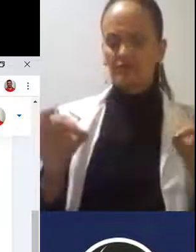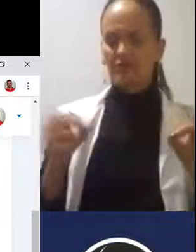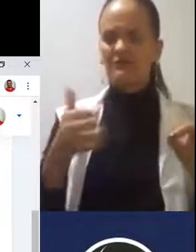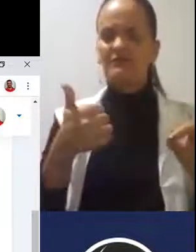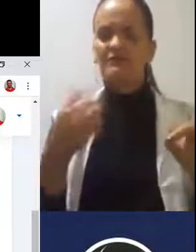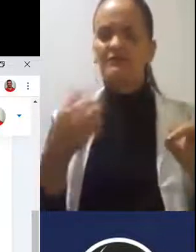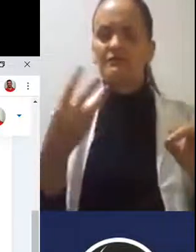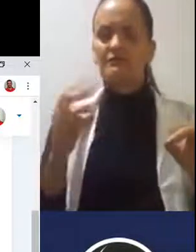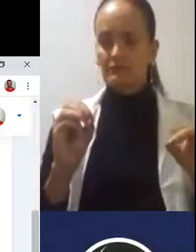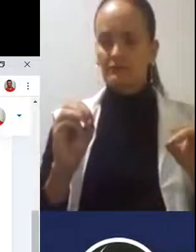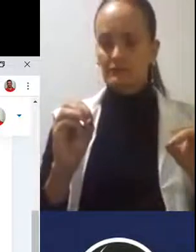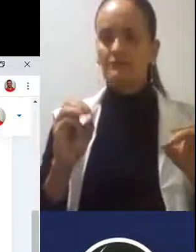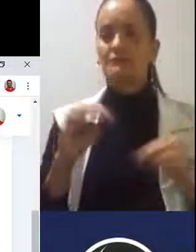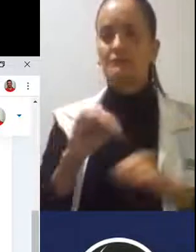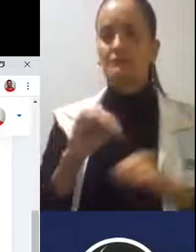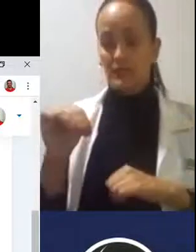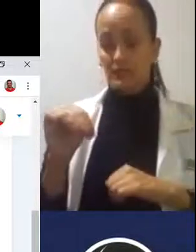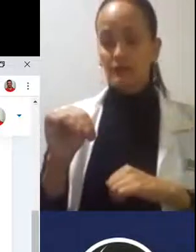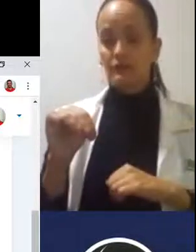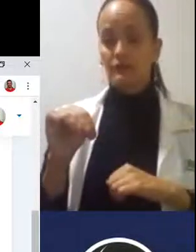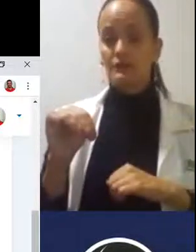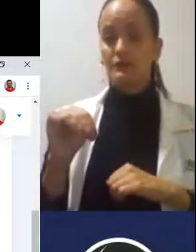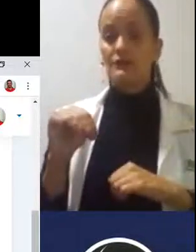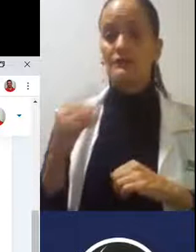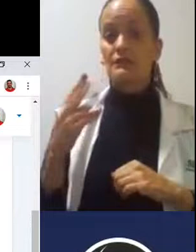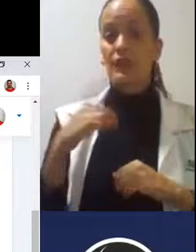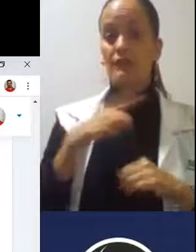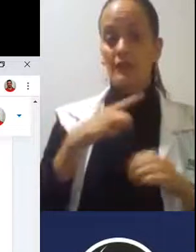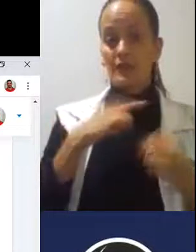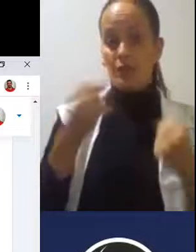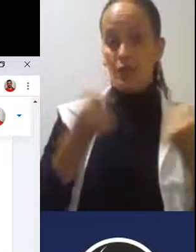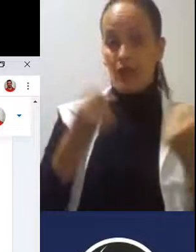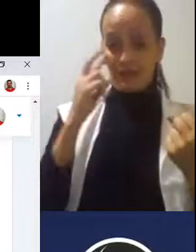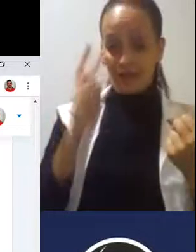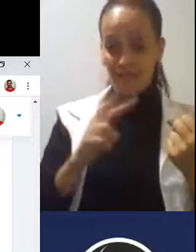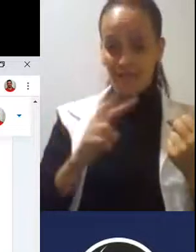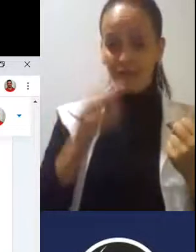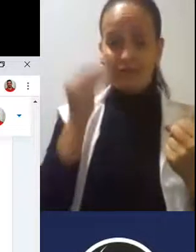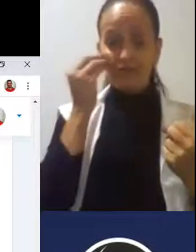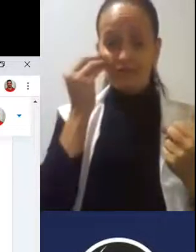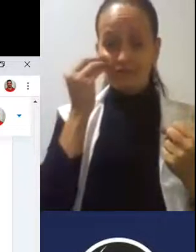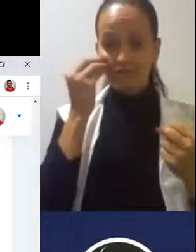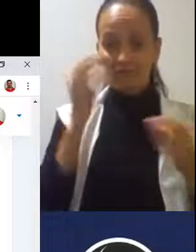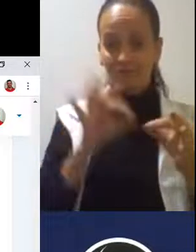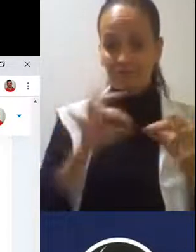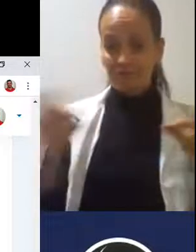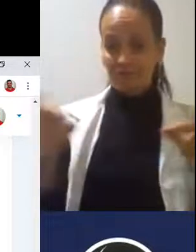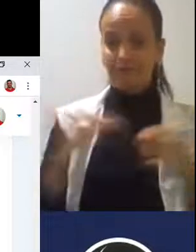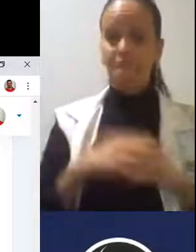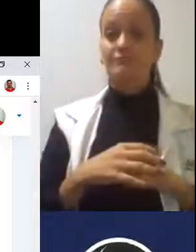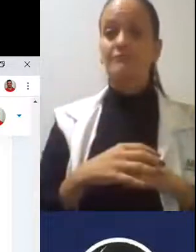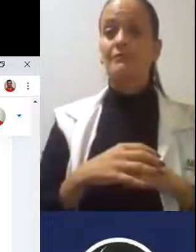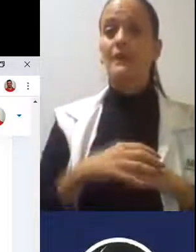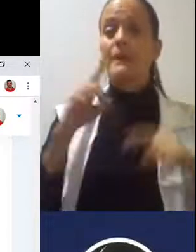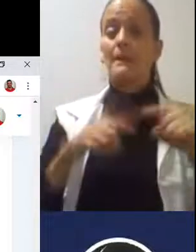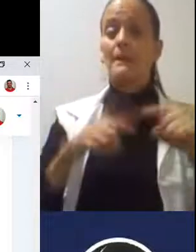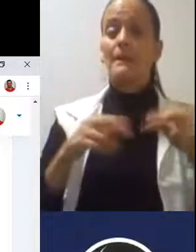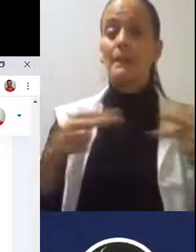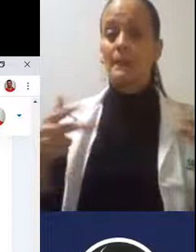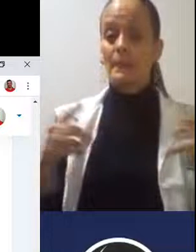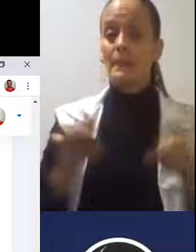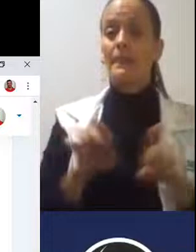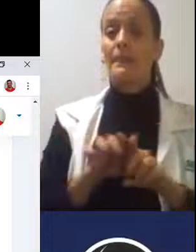comprimento do cabo que a gente tem lá na situação de aprendizagem. e o material que o condutor for feito, né? Então lá,